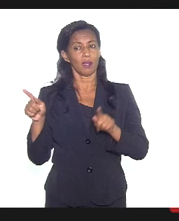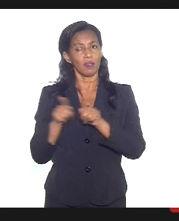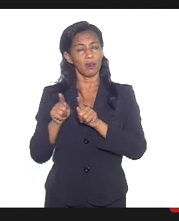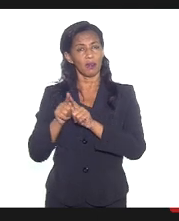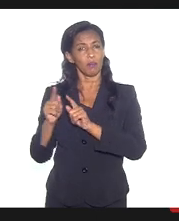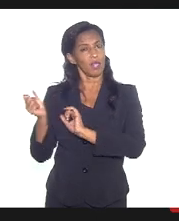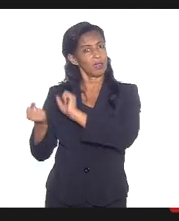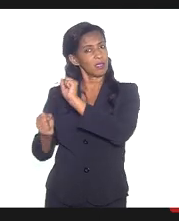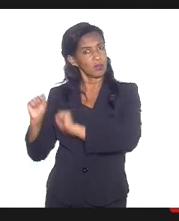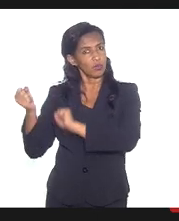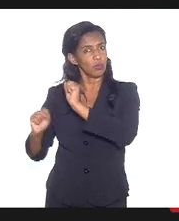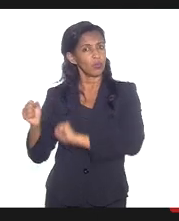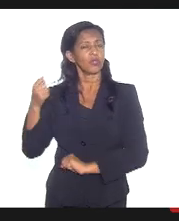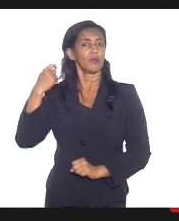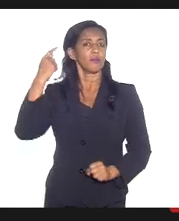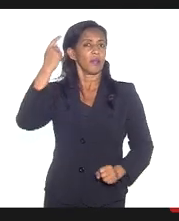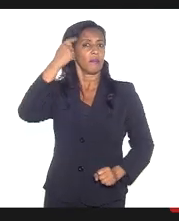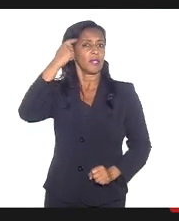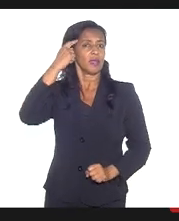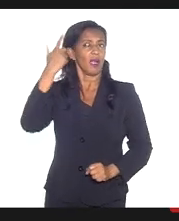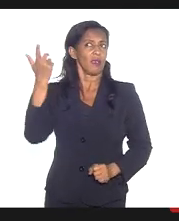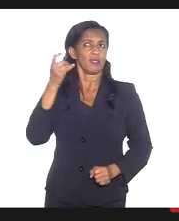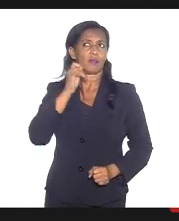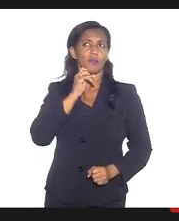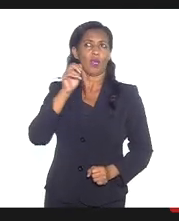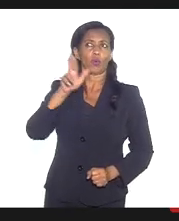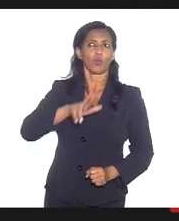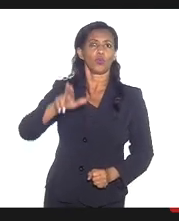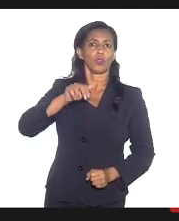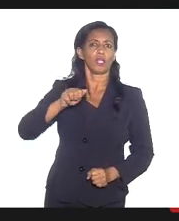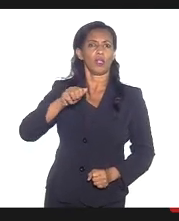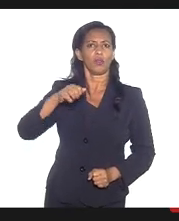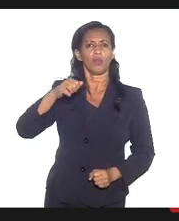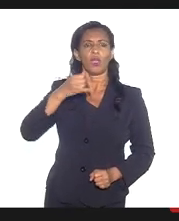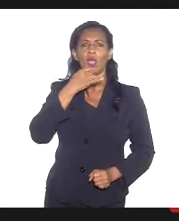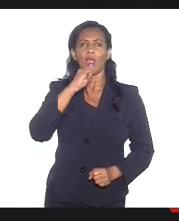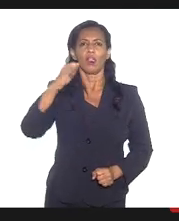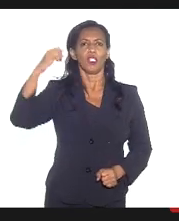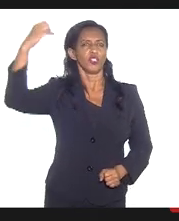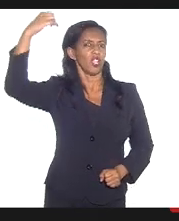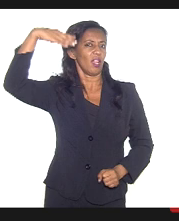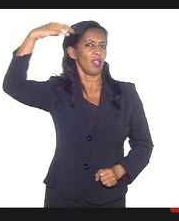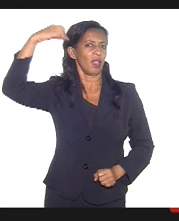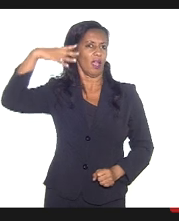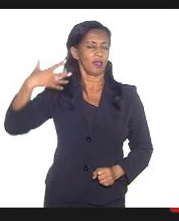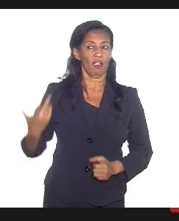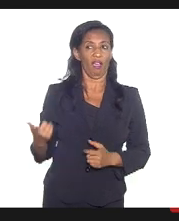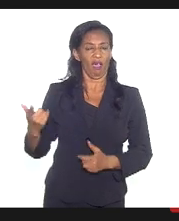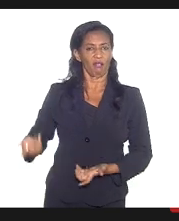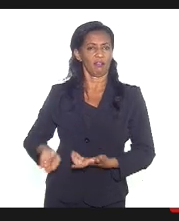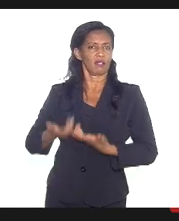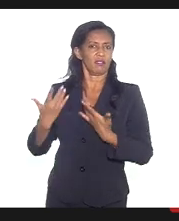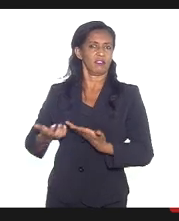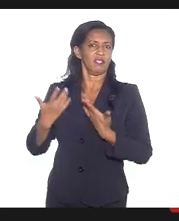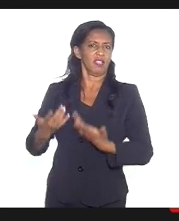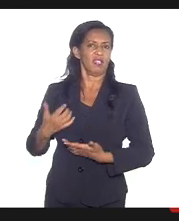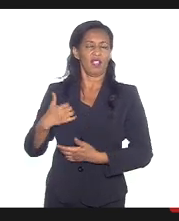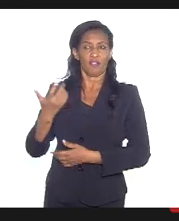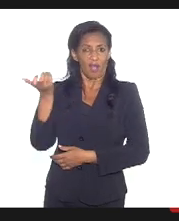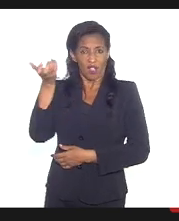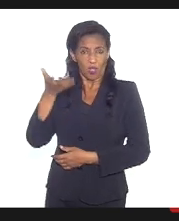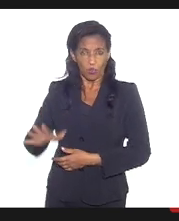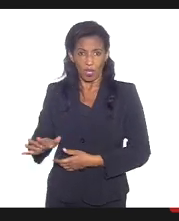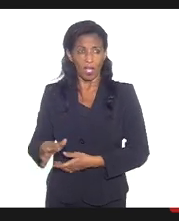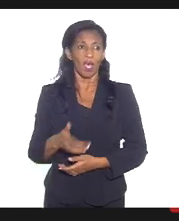seja pensado, a indústria que está utilizando a energia elétrica, a gente termoelétrica aqui dentro, receba algum incentivo. Ah, ela não quer usar energia elétrica? Que a